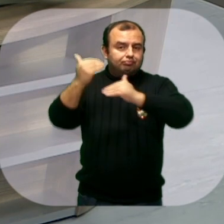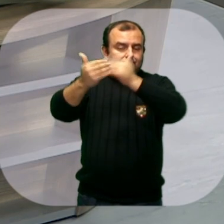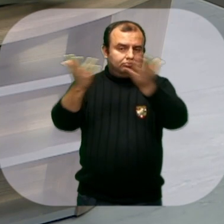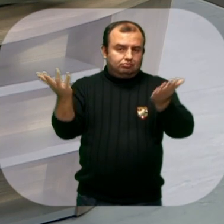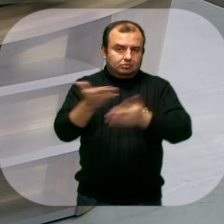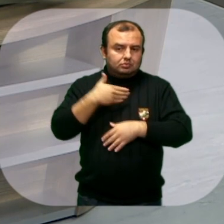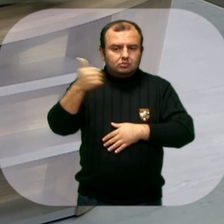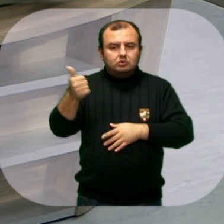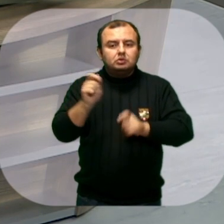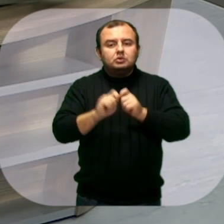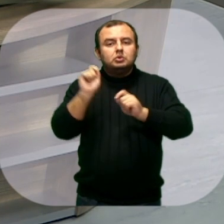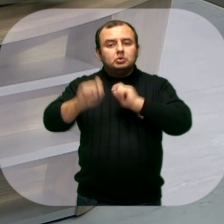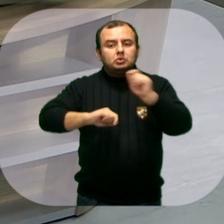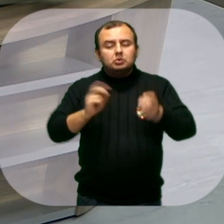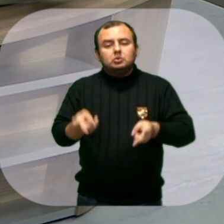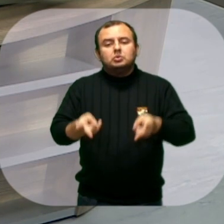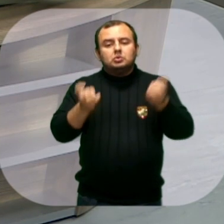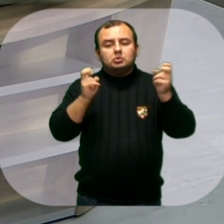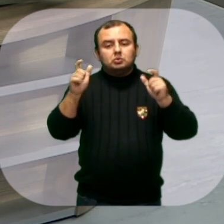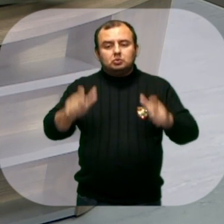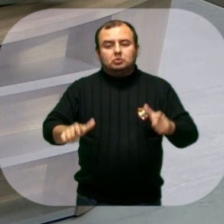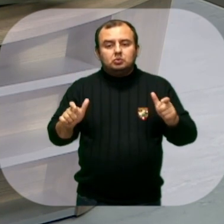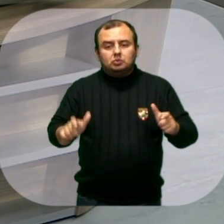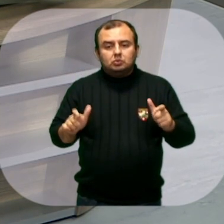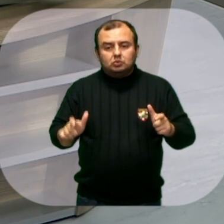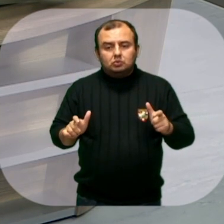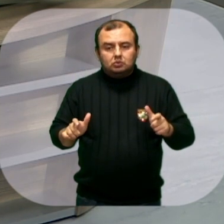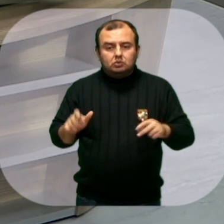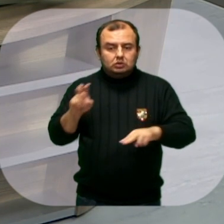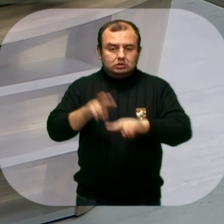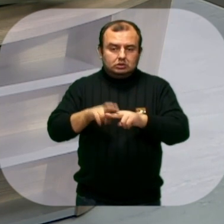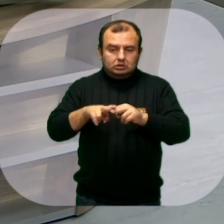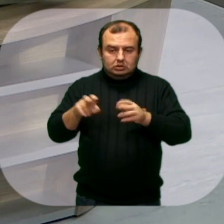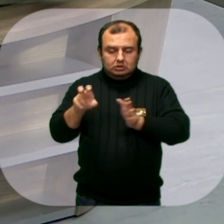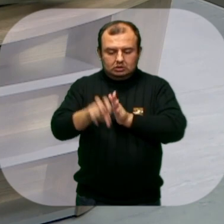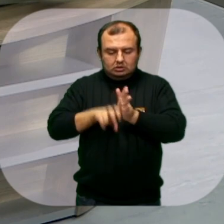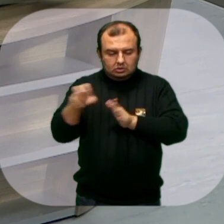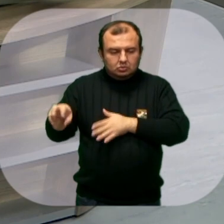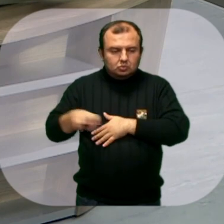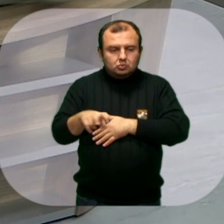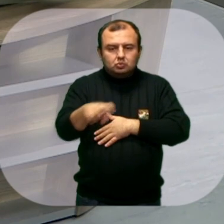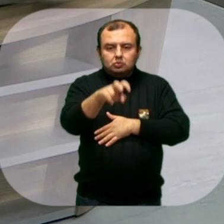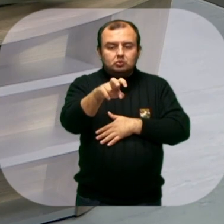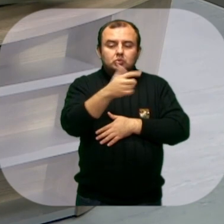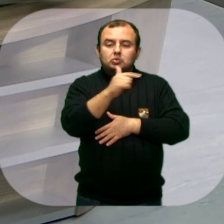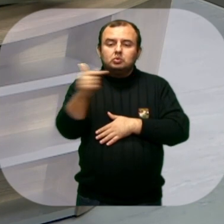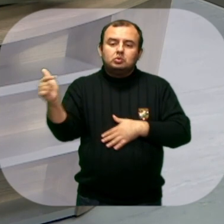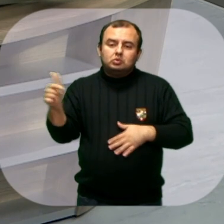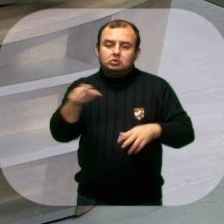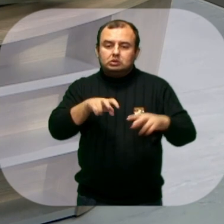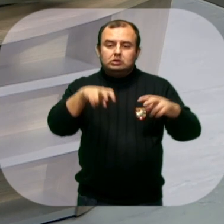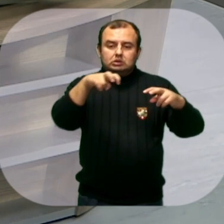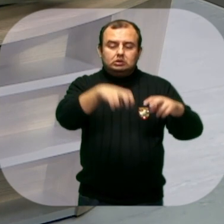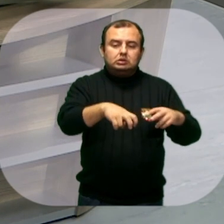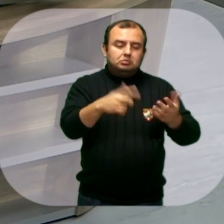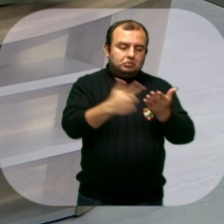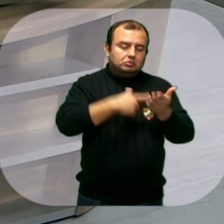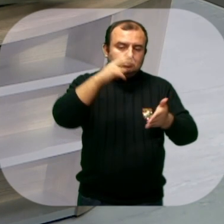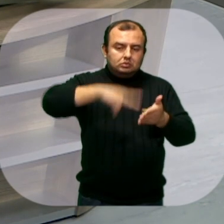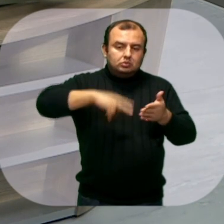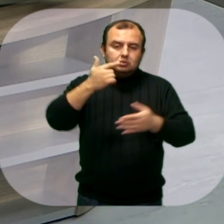a gente fez? Eu percebi que não tinha um espaço para chegar à cadeira do cadeirante. para que ele sentasse na mesinha e colocasse o seu